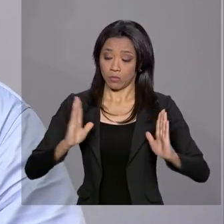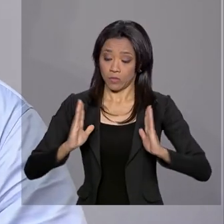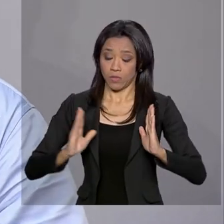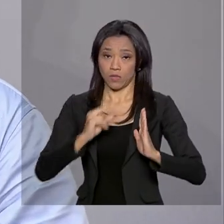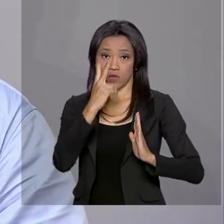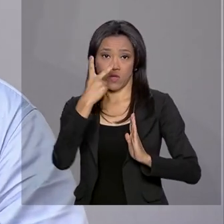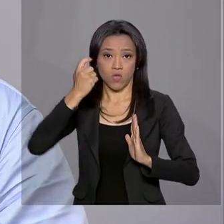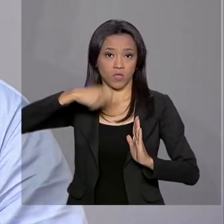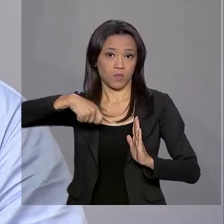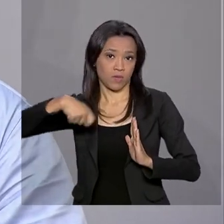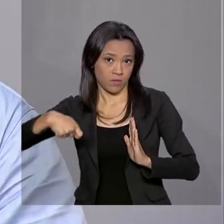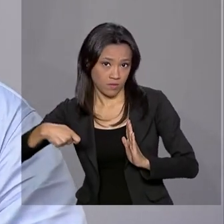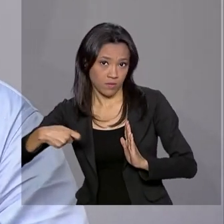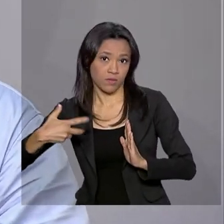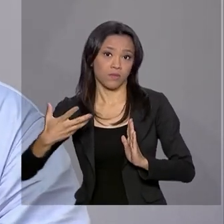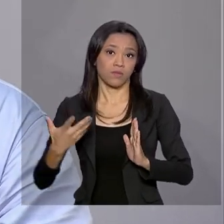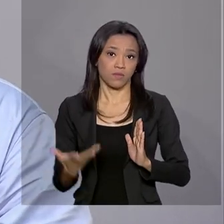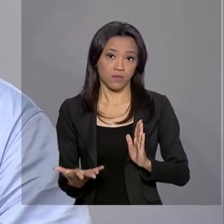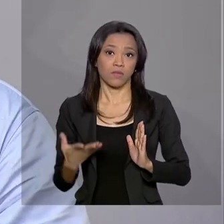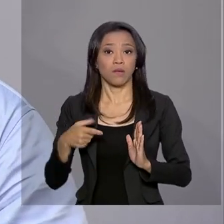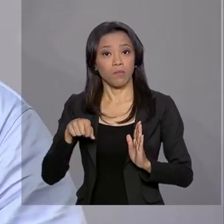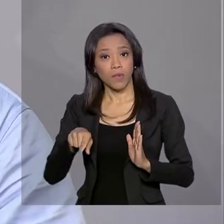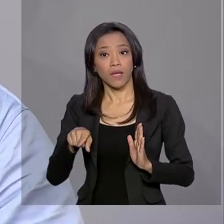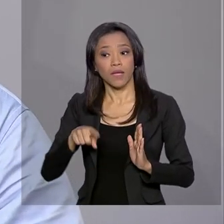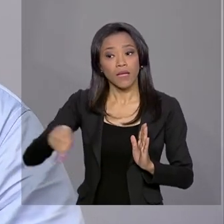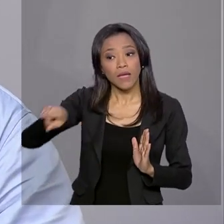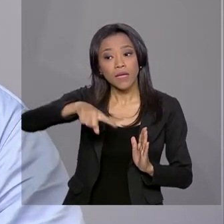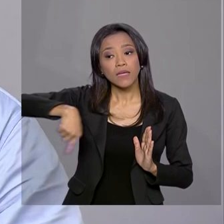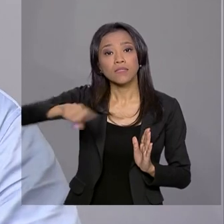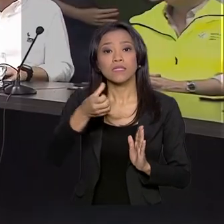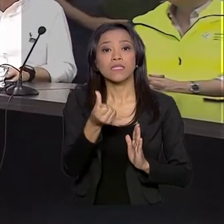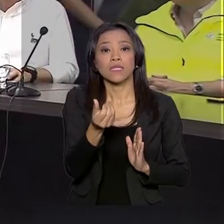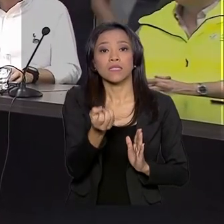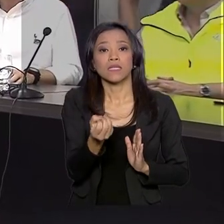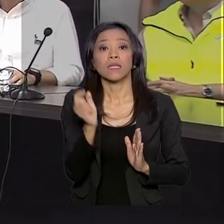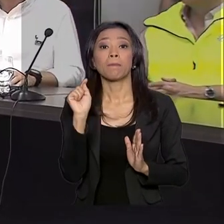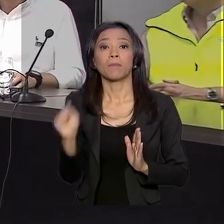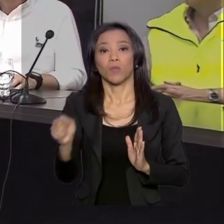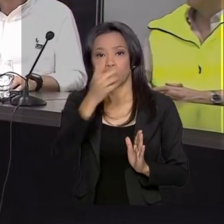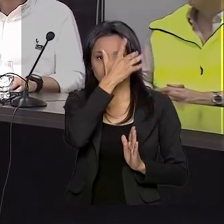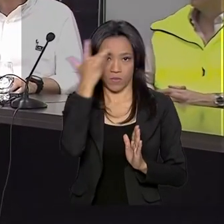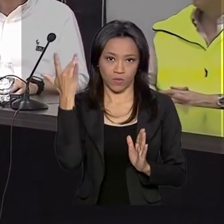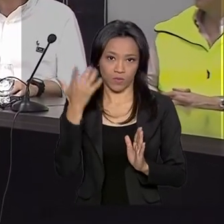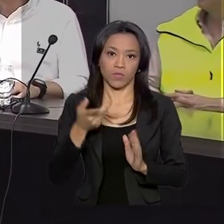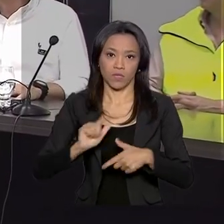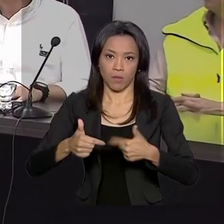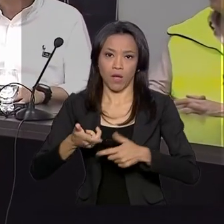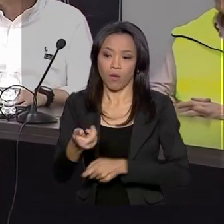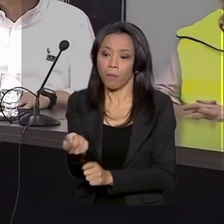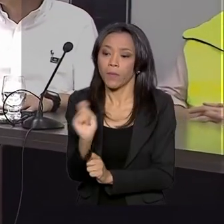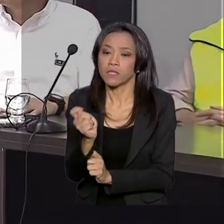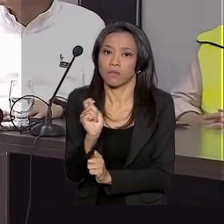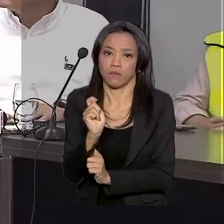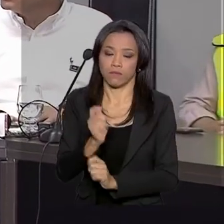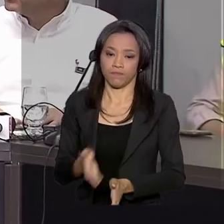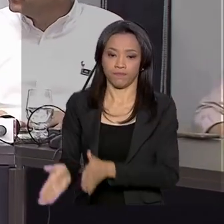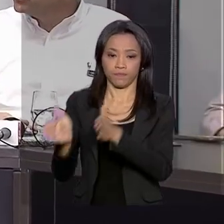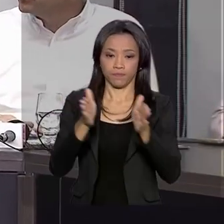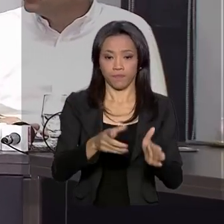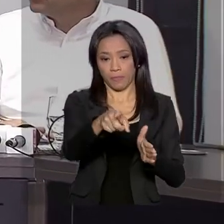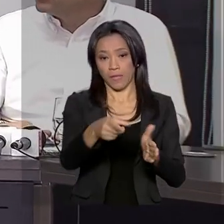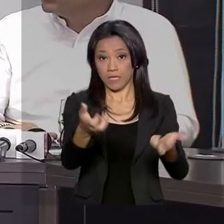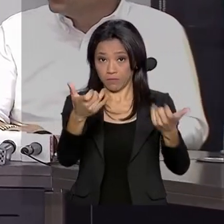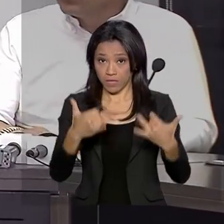de liberação para esses 60 mil pescadores. Alcolumbre também anunciou que nos próximos dias será